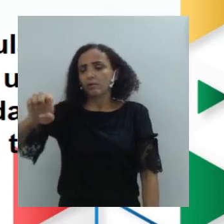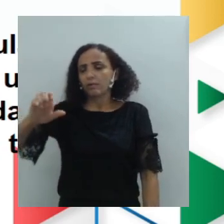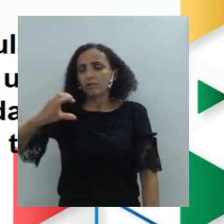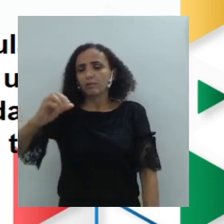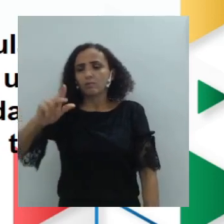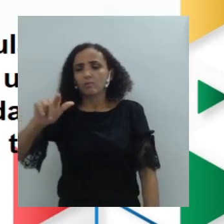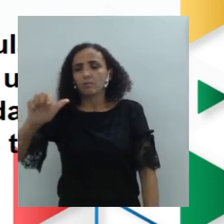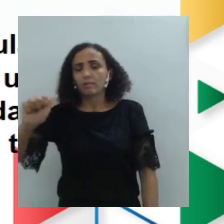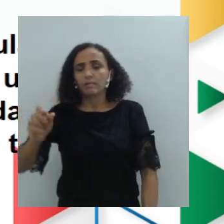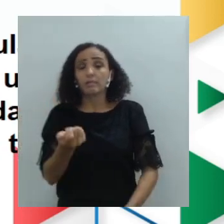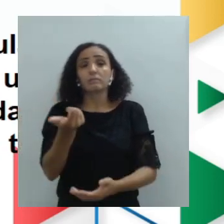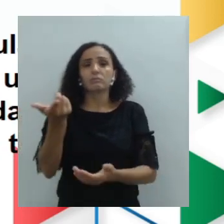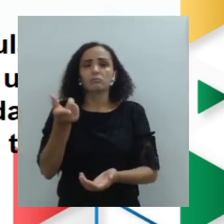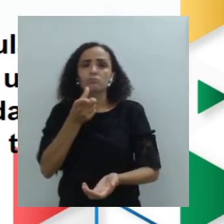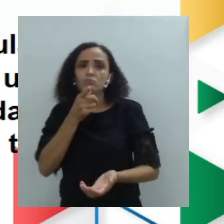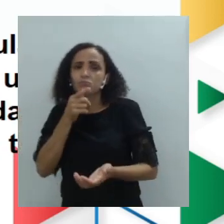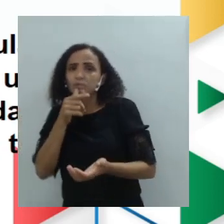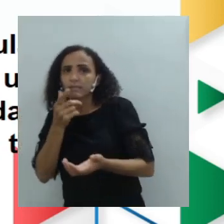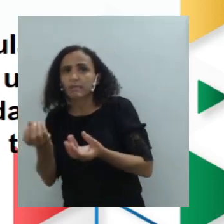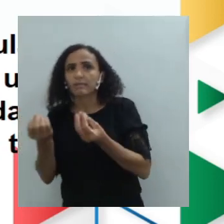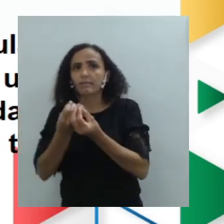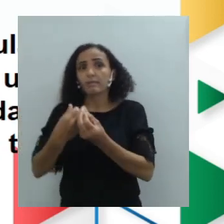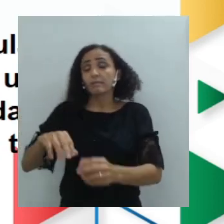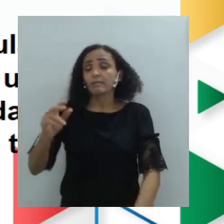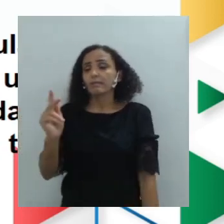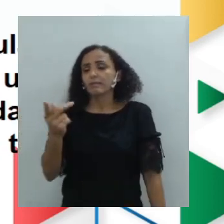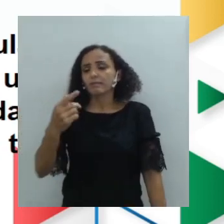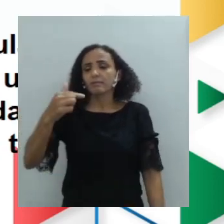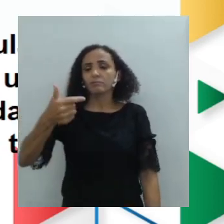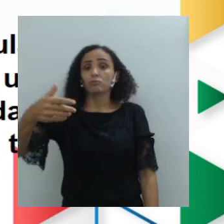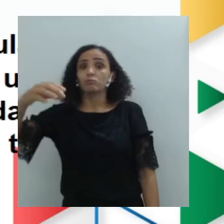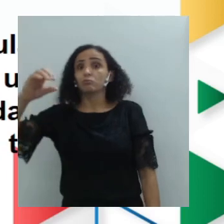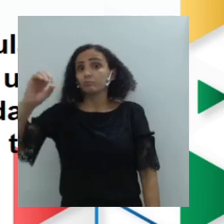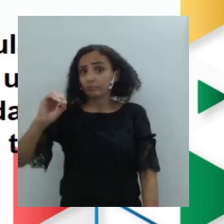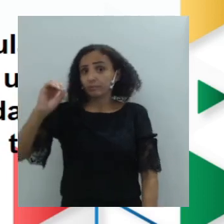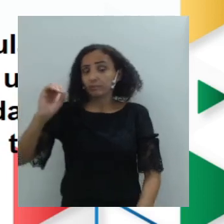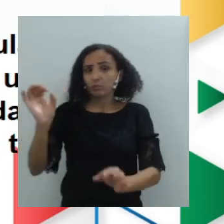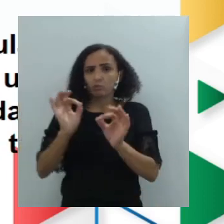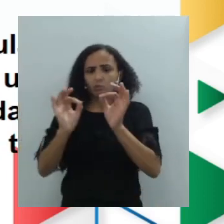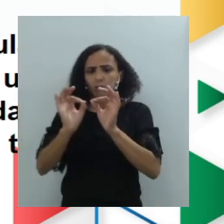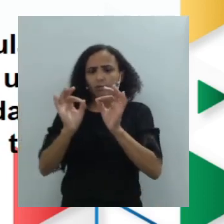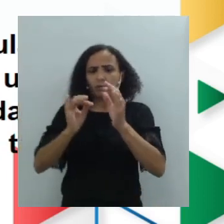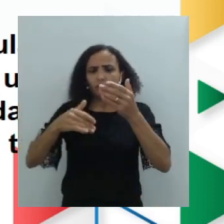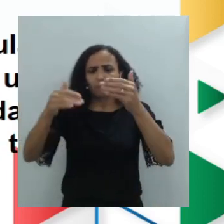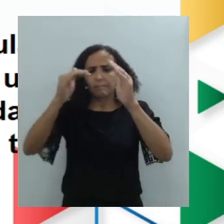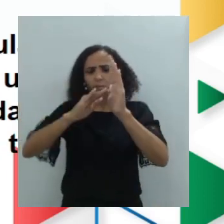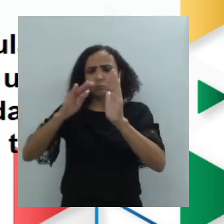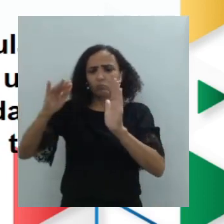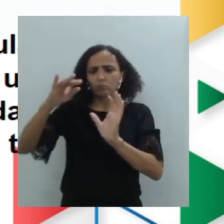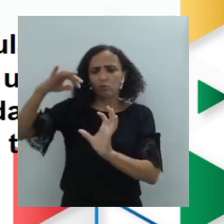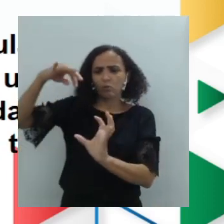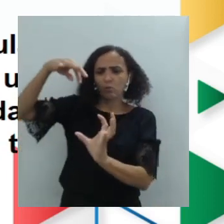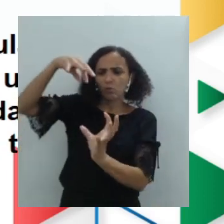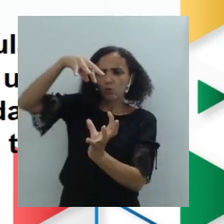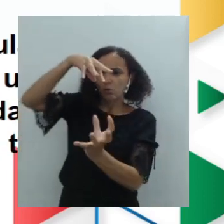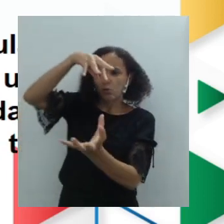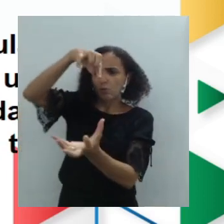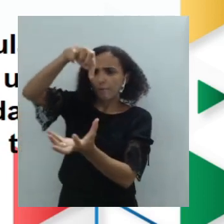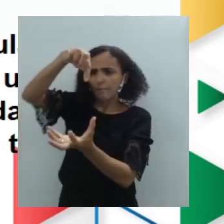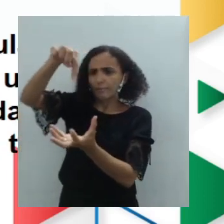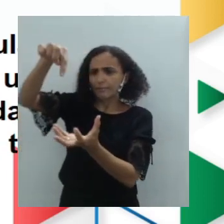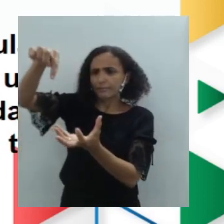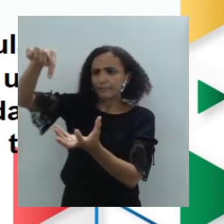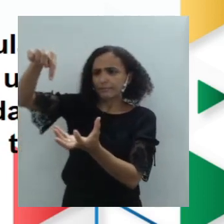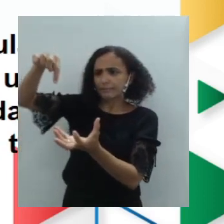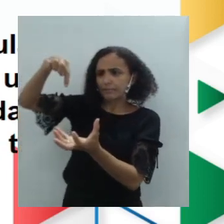água, H2O, a molécula da vida, não é? Vocês observaram que na biosfera o planeta Terra, o planeta